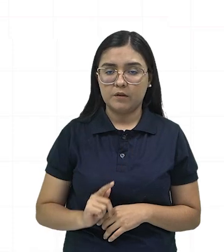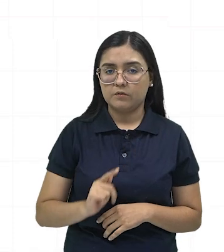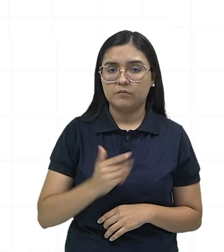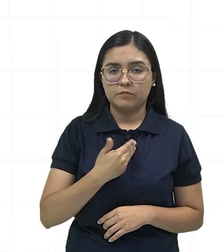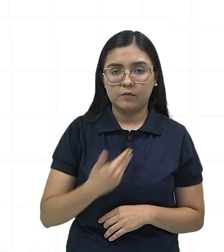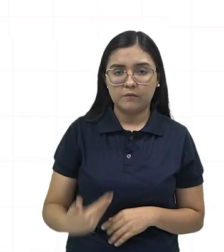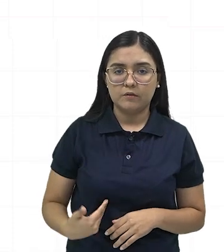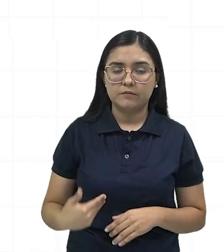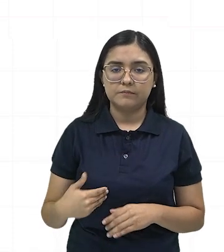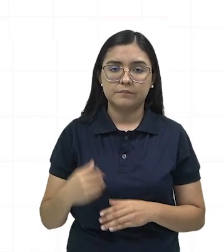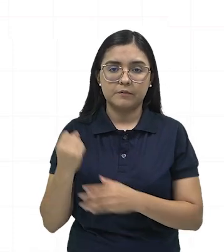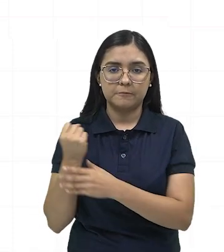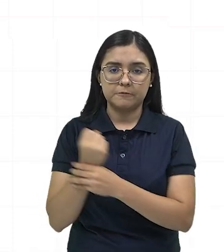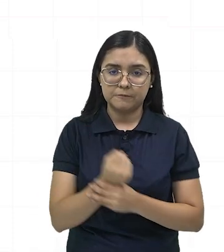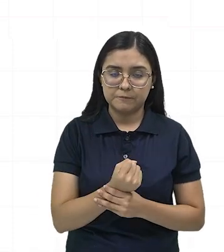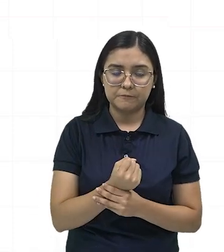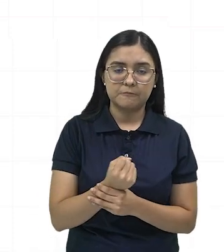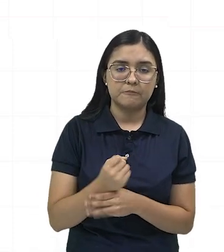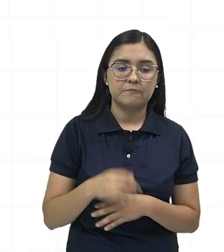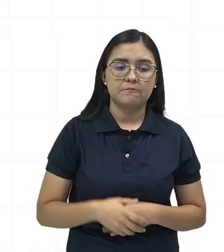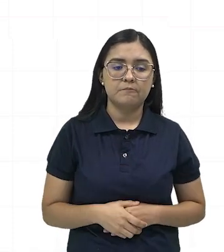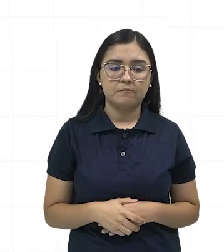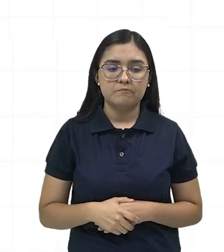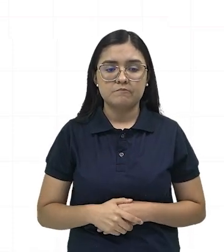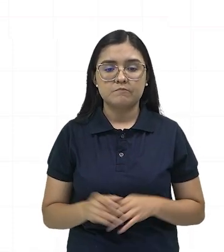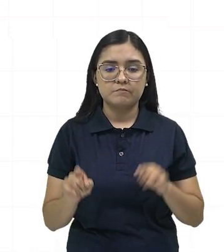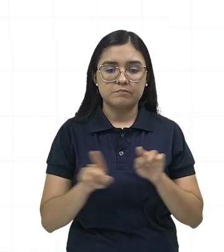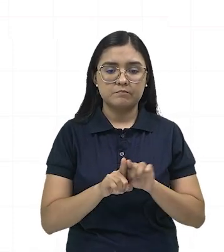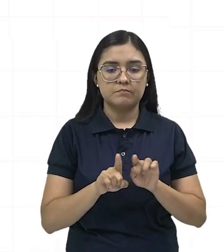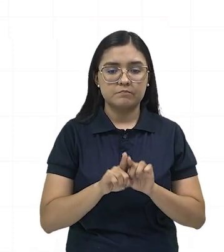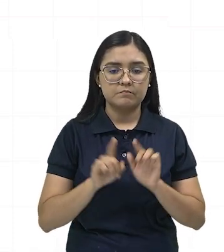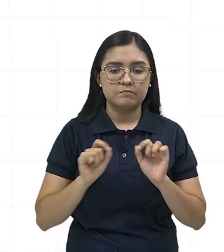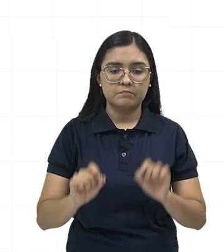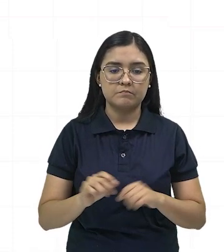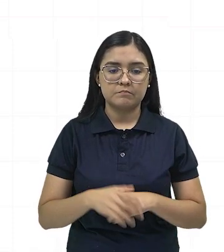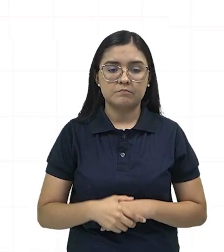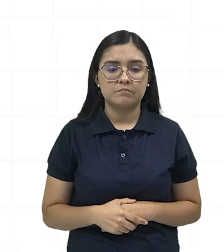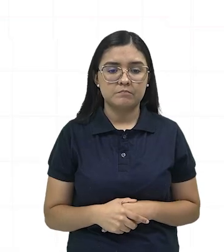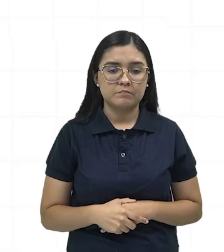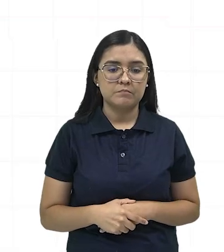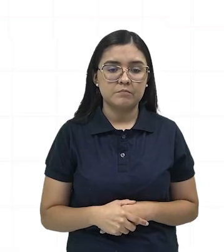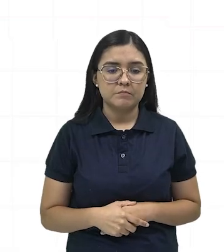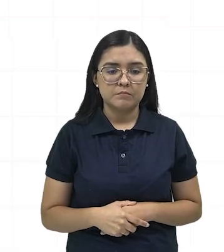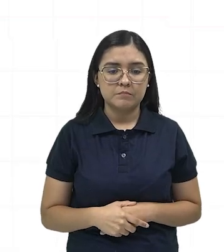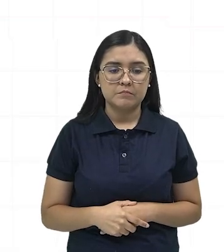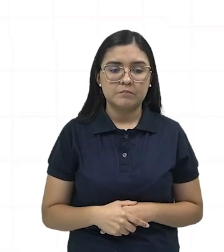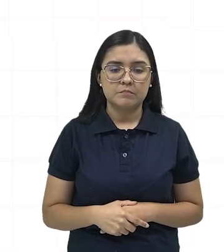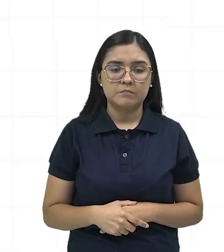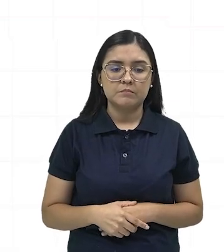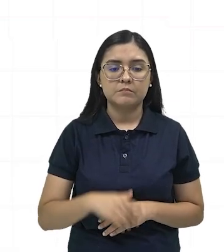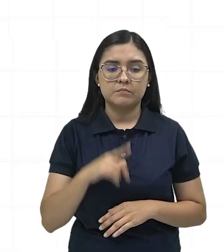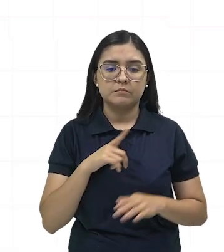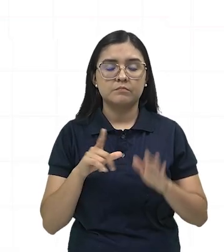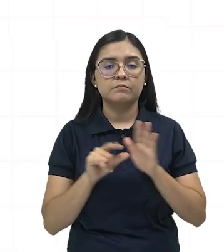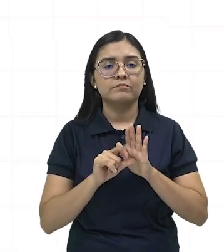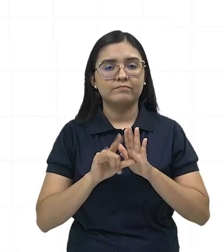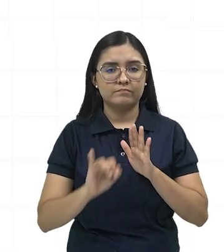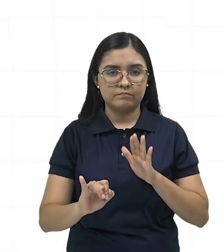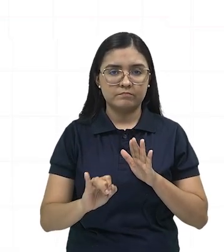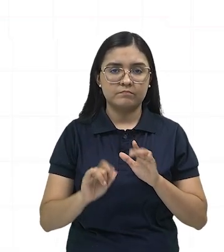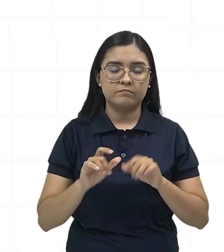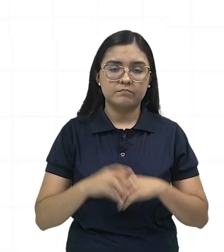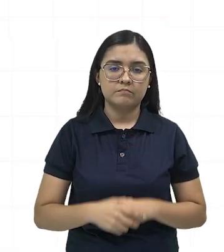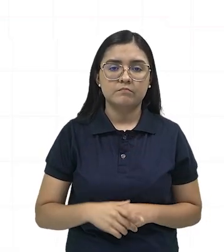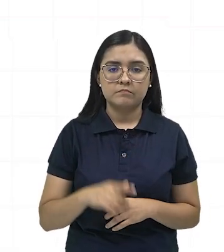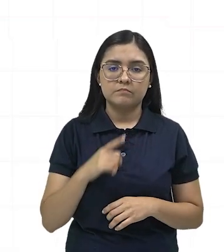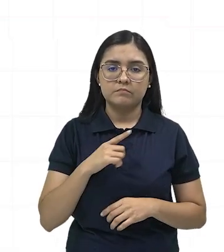bem? E a instituição da lei, da oferta e da procura, que já foi explicada nessa aula,